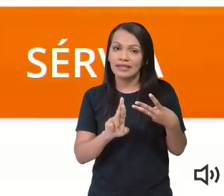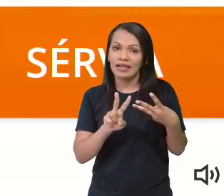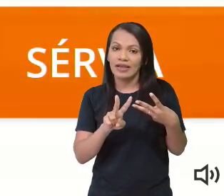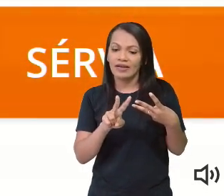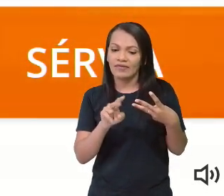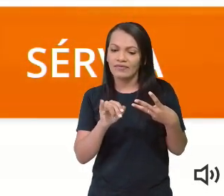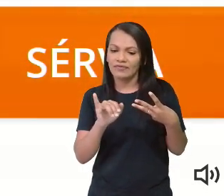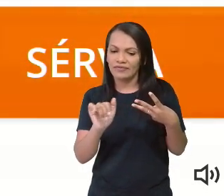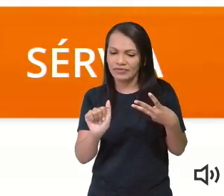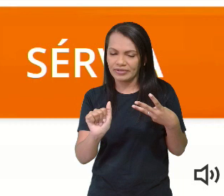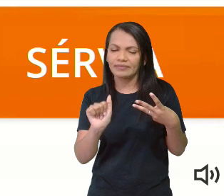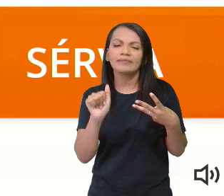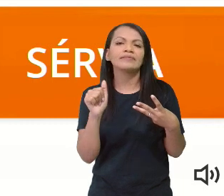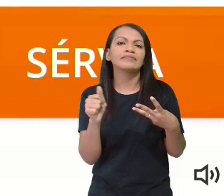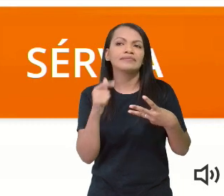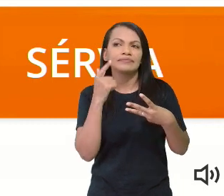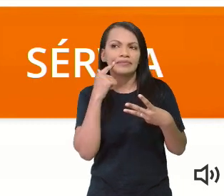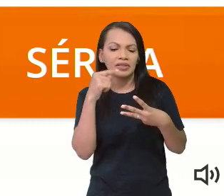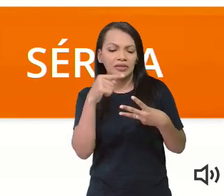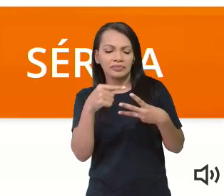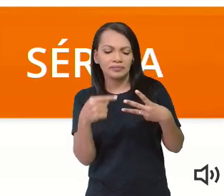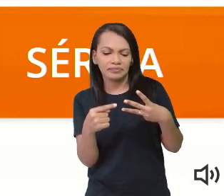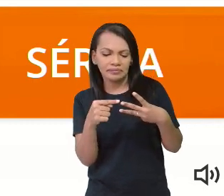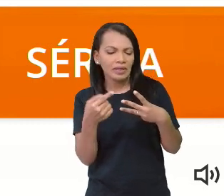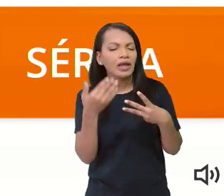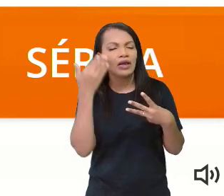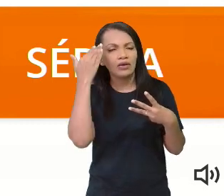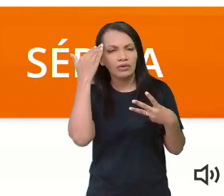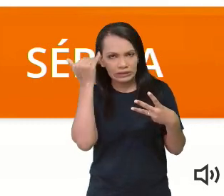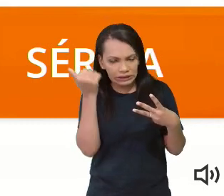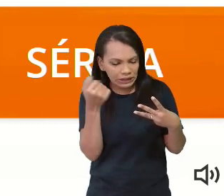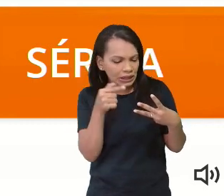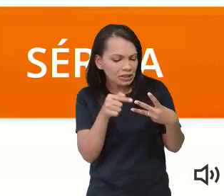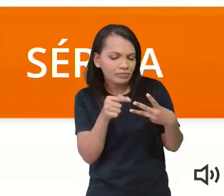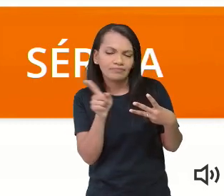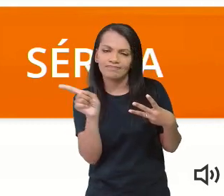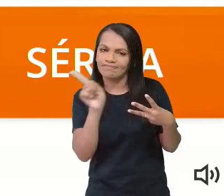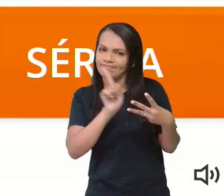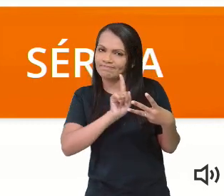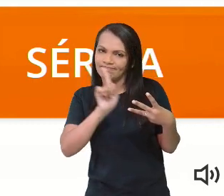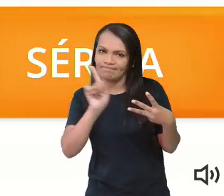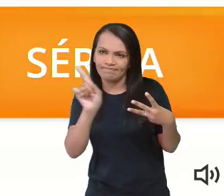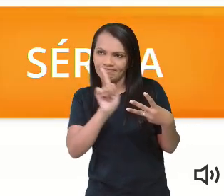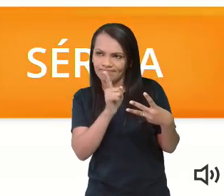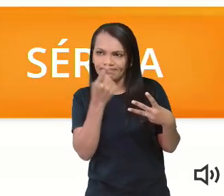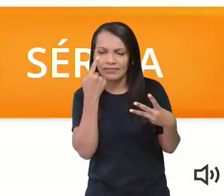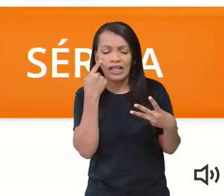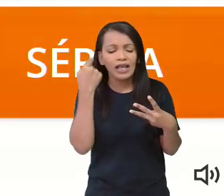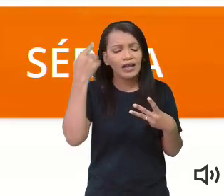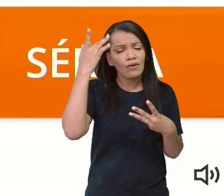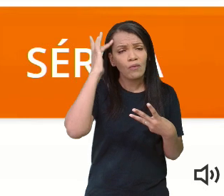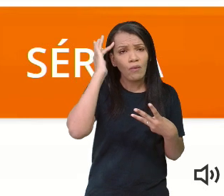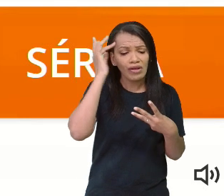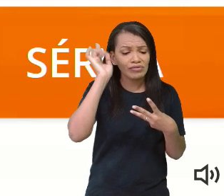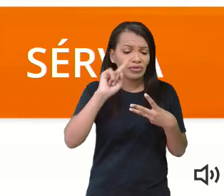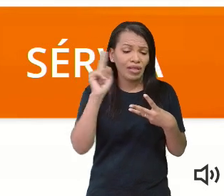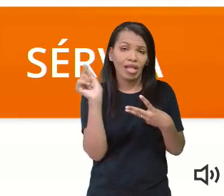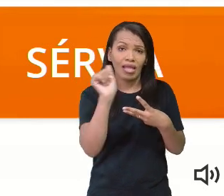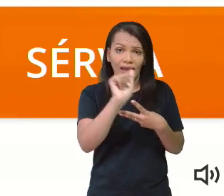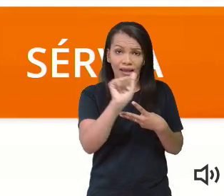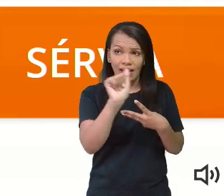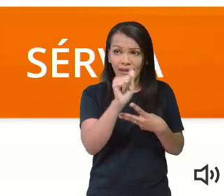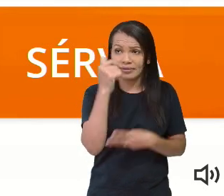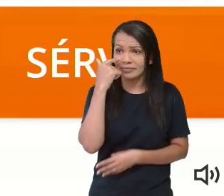Uruguai eu sei que não é. Não é Uruguai, né? É. E aí, essa professora... eu tenho certeza que não eu é. Eu acho que é Croácia também. Acha que é Croácia também? Então bota